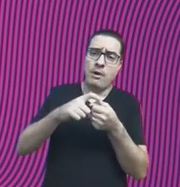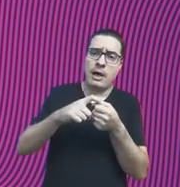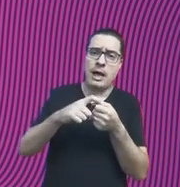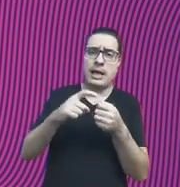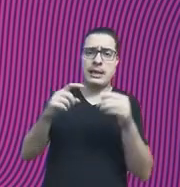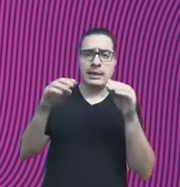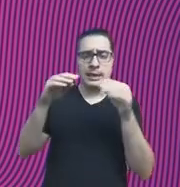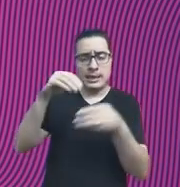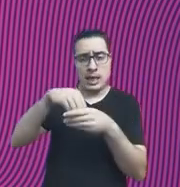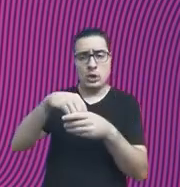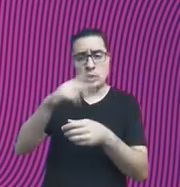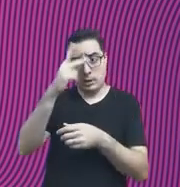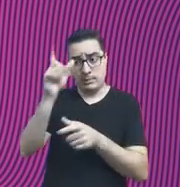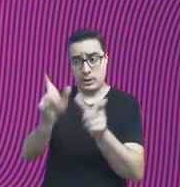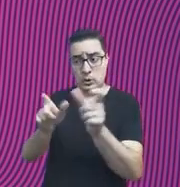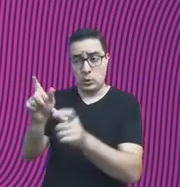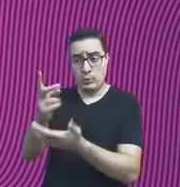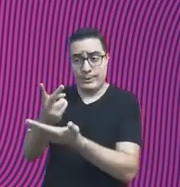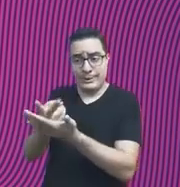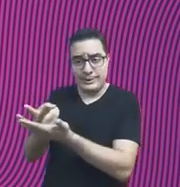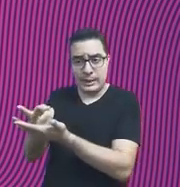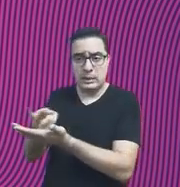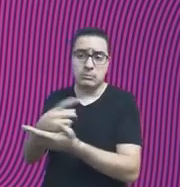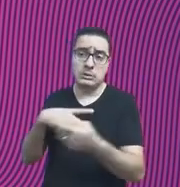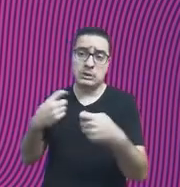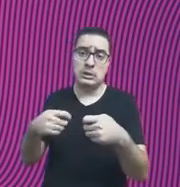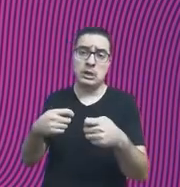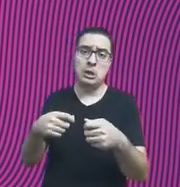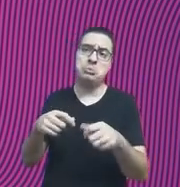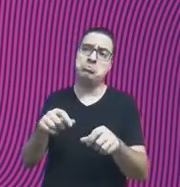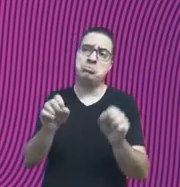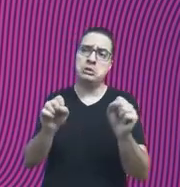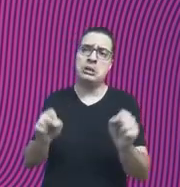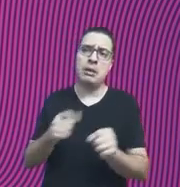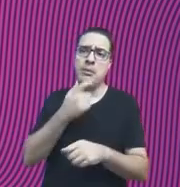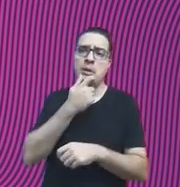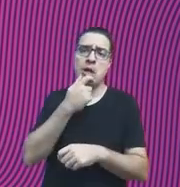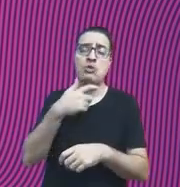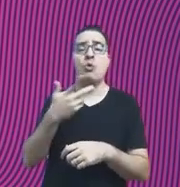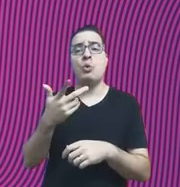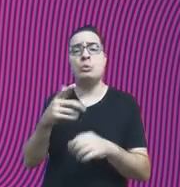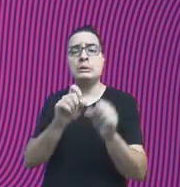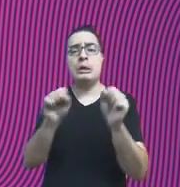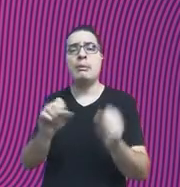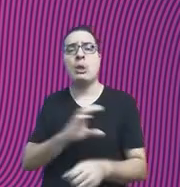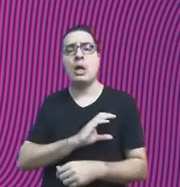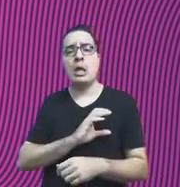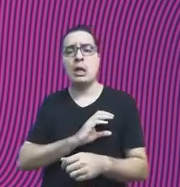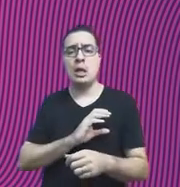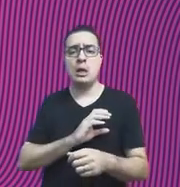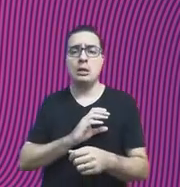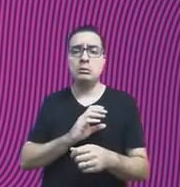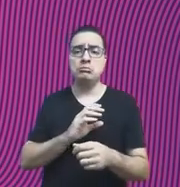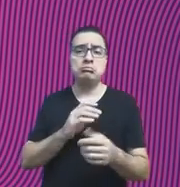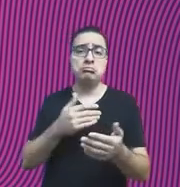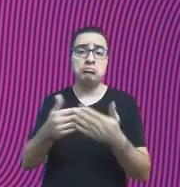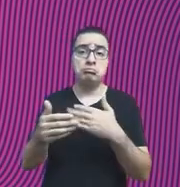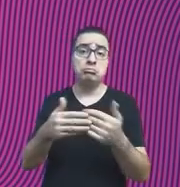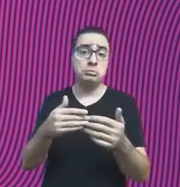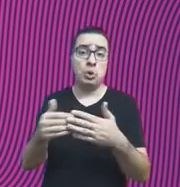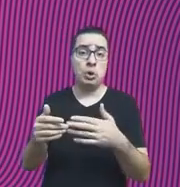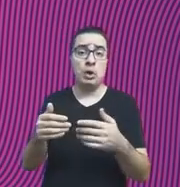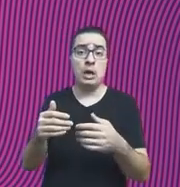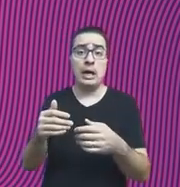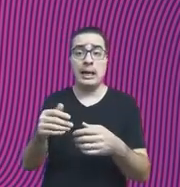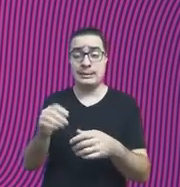paciente, eu acho que tanto o sistema britânico como o canadense, como muitos, e eu acho que as operadoras já deviam fazer